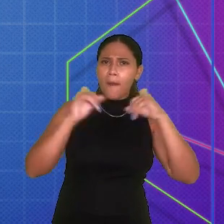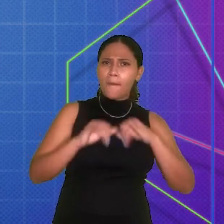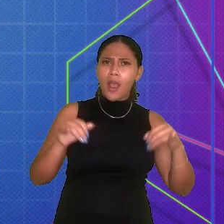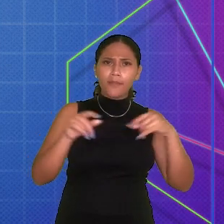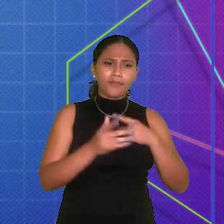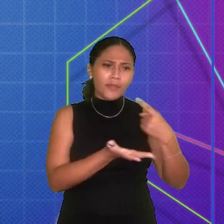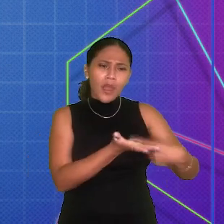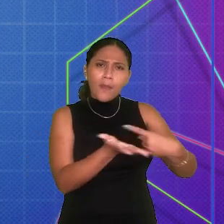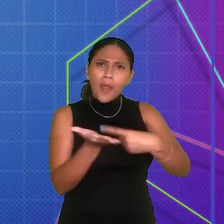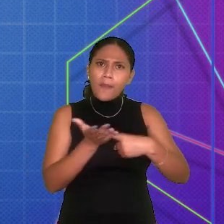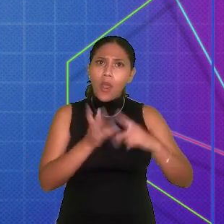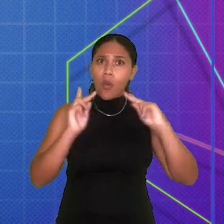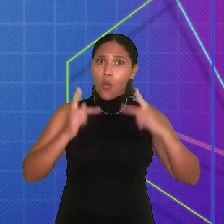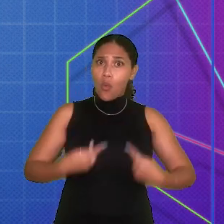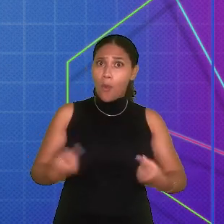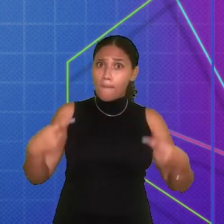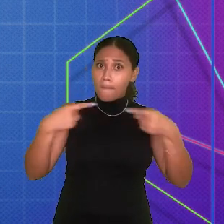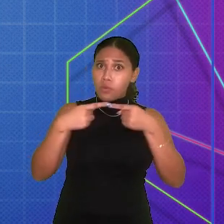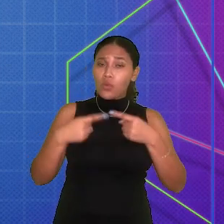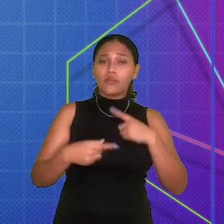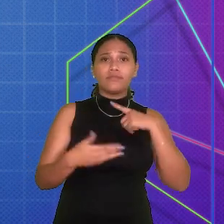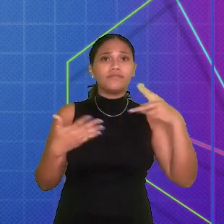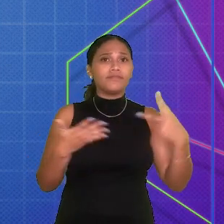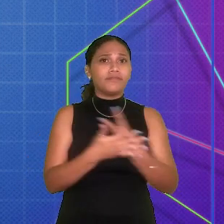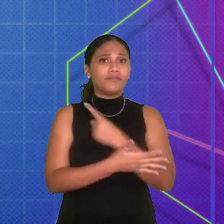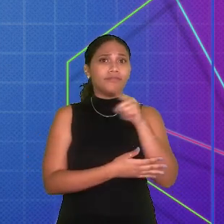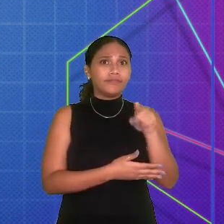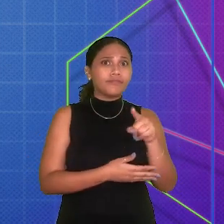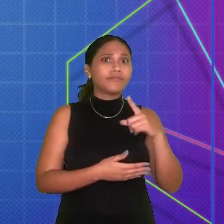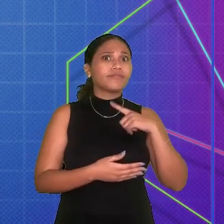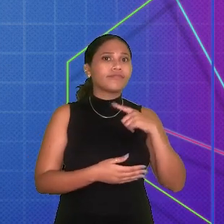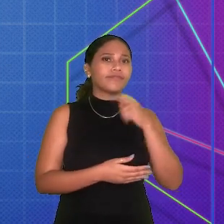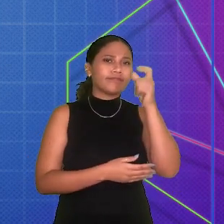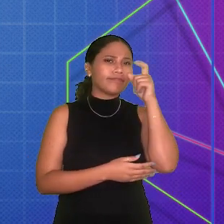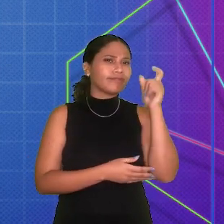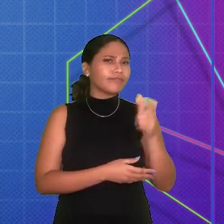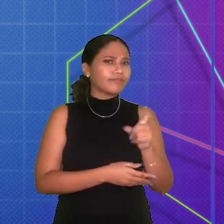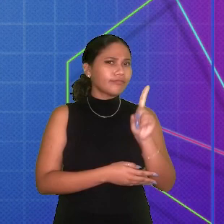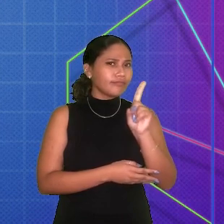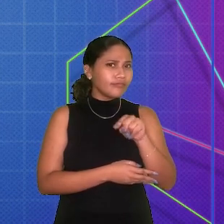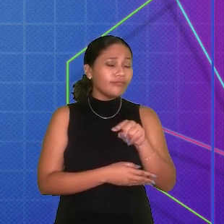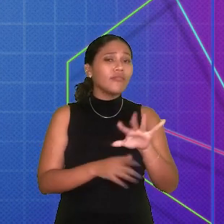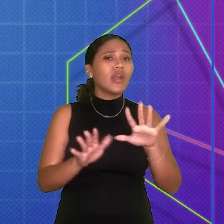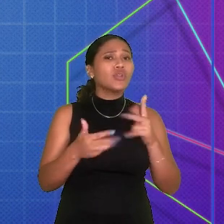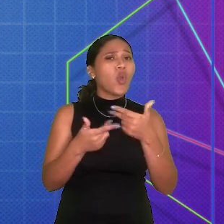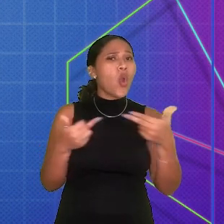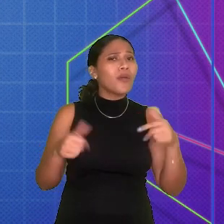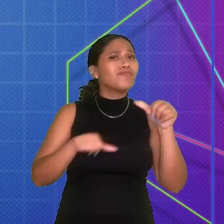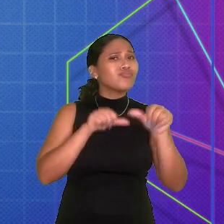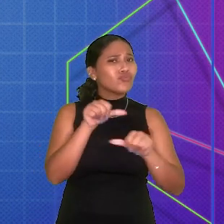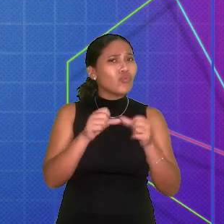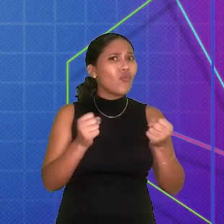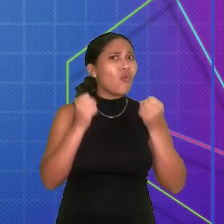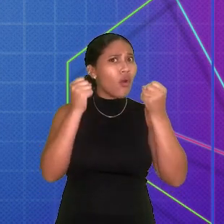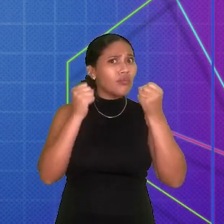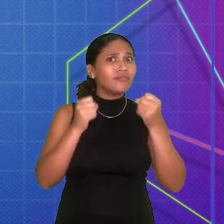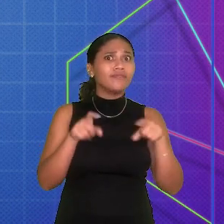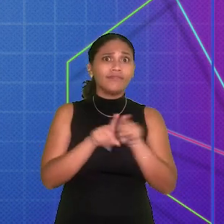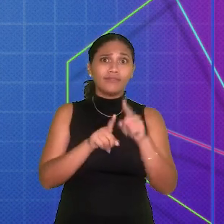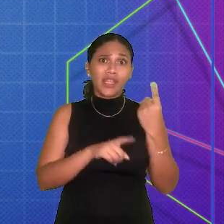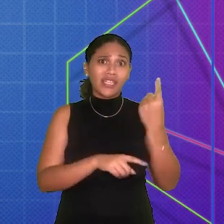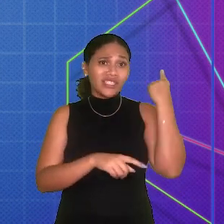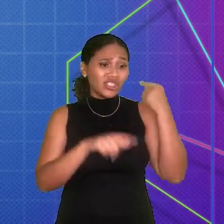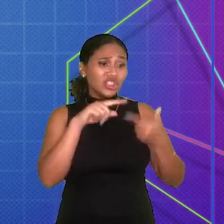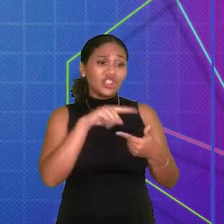marketing planejadas com humanidade que tornava esses eventos tão interessantes. Mas as coisas mudaram muito e o